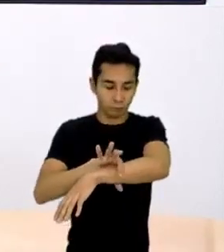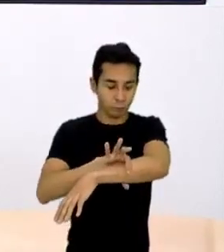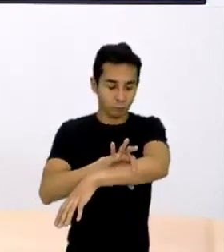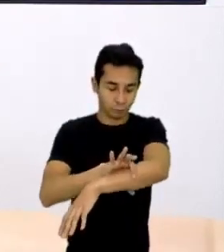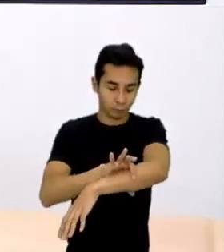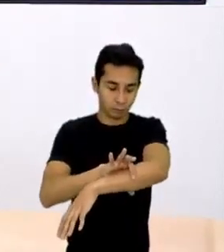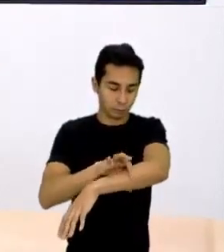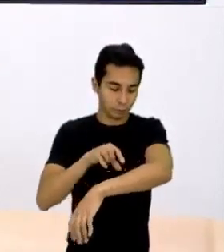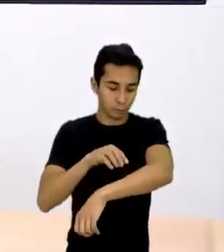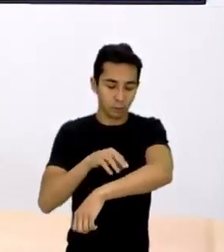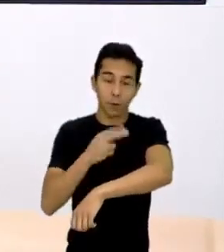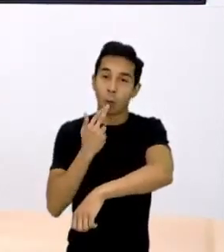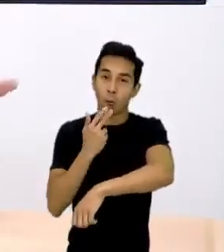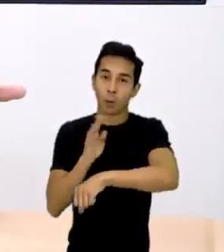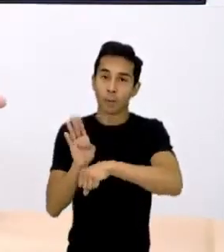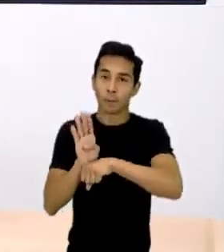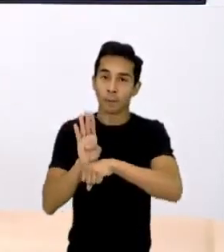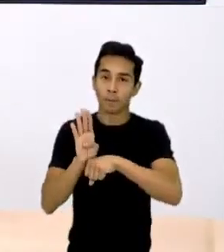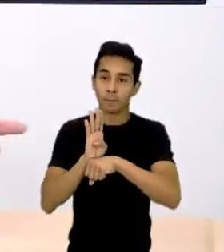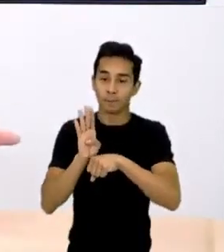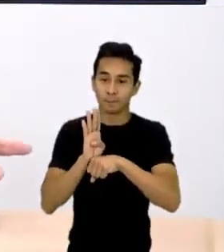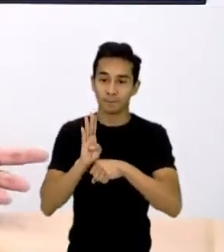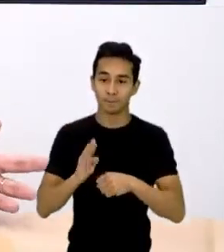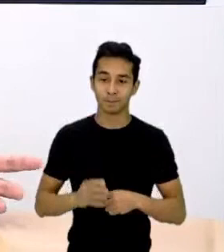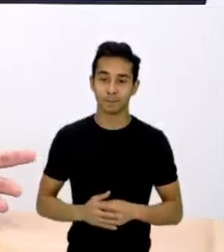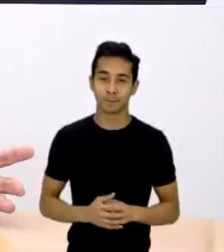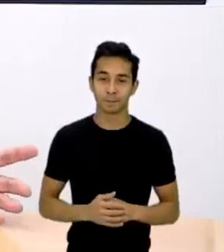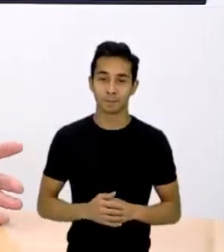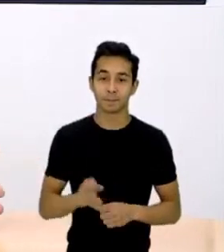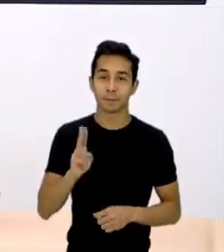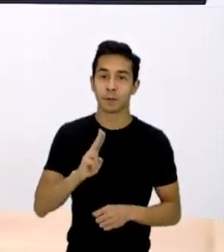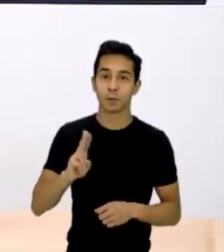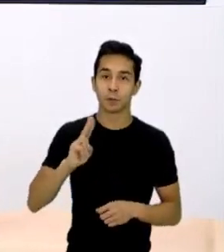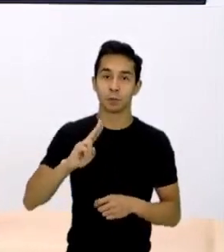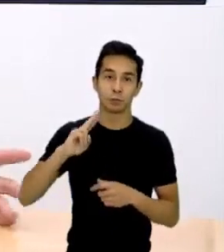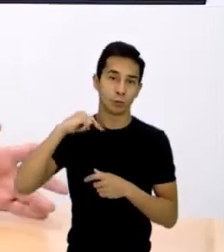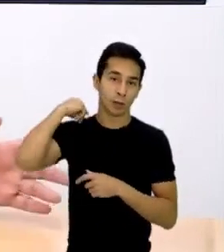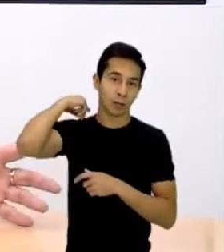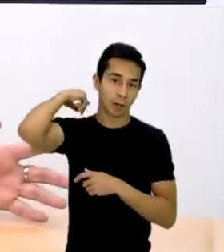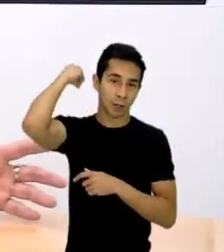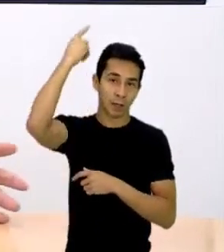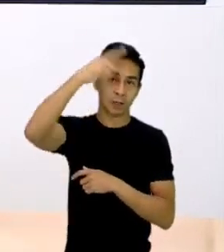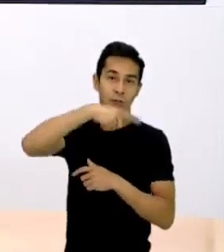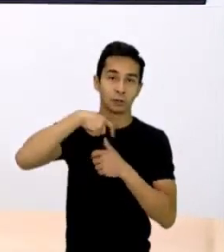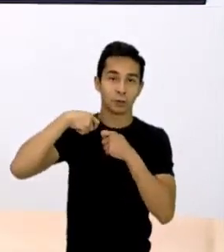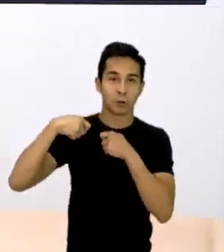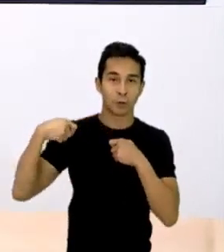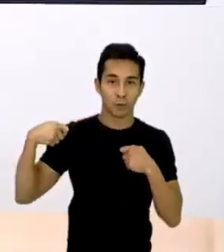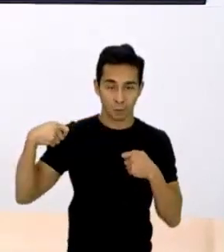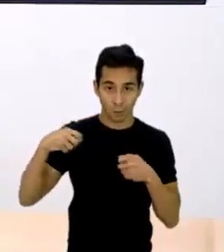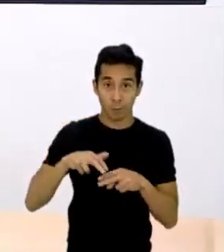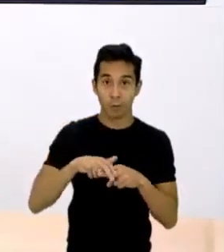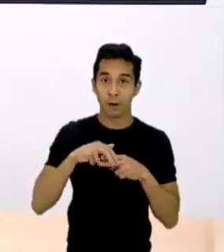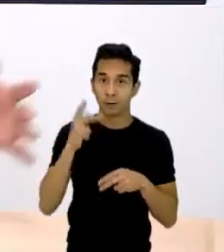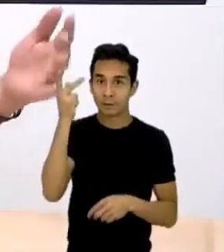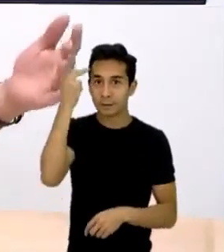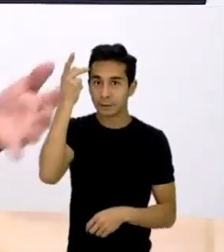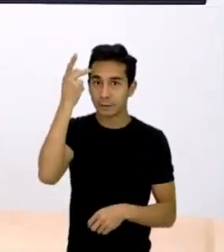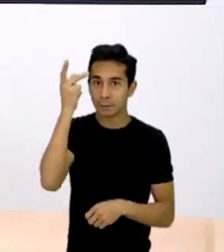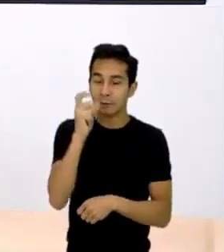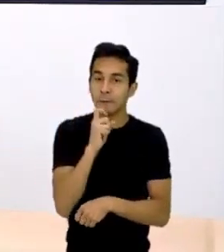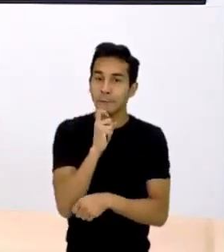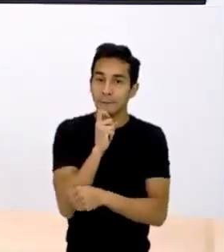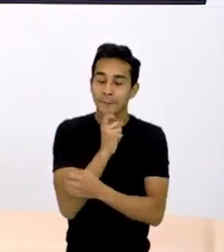bege, e estou com cachecol, porque hoje eu acordei e estava frio aqui em São Paulo, né? Estou